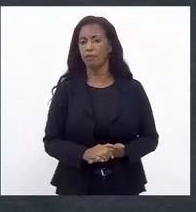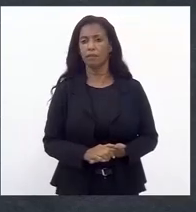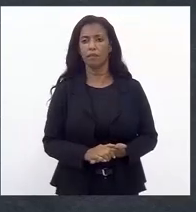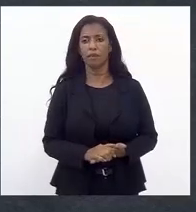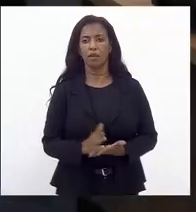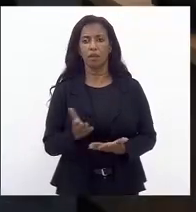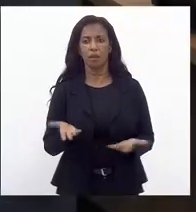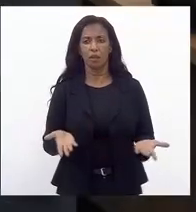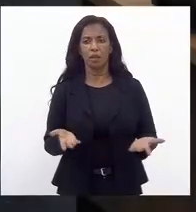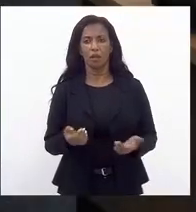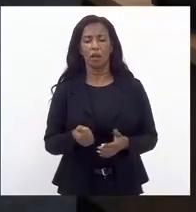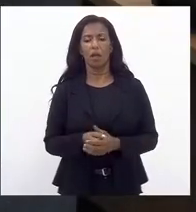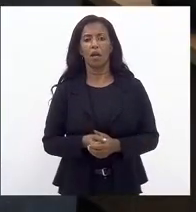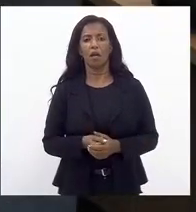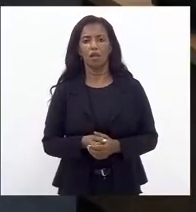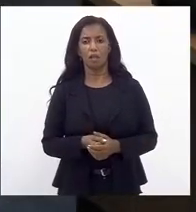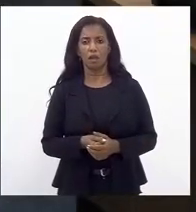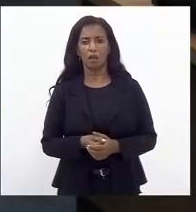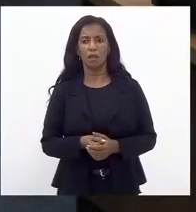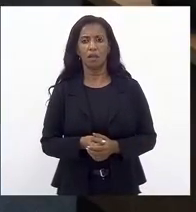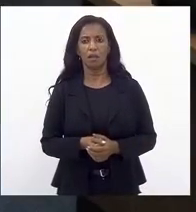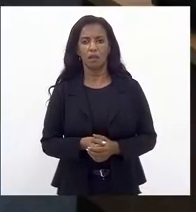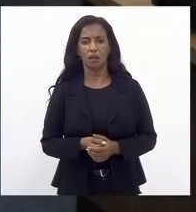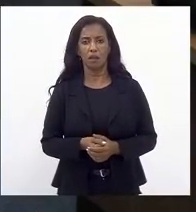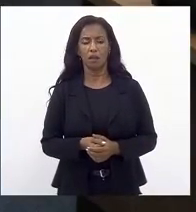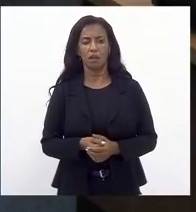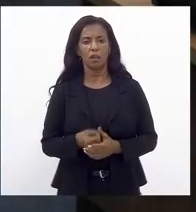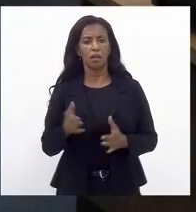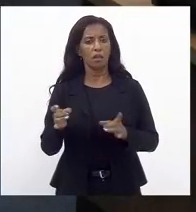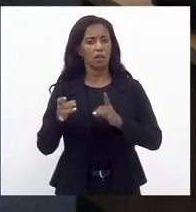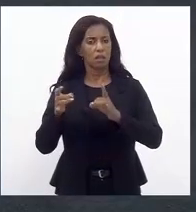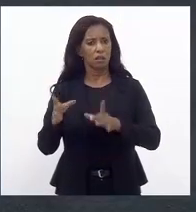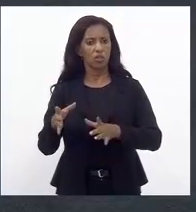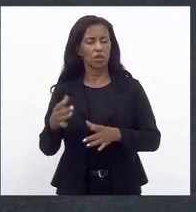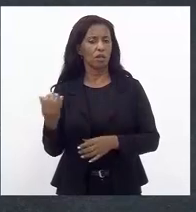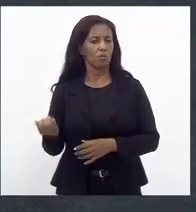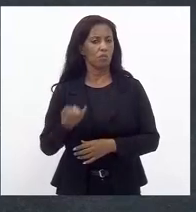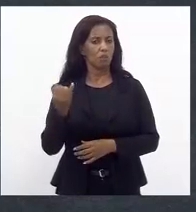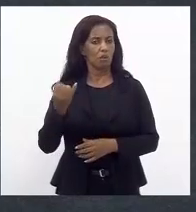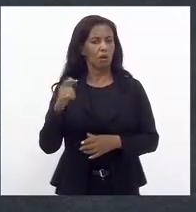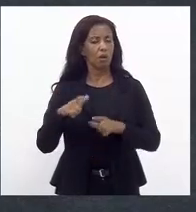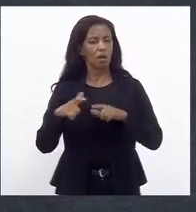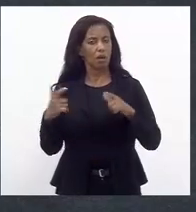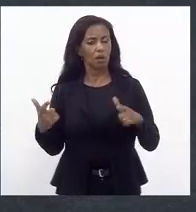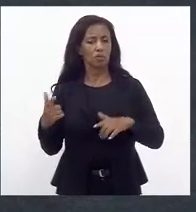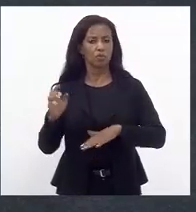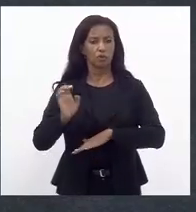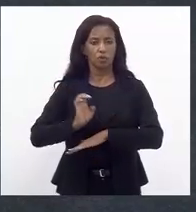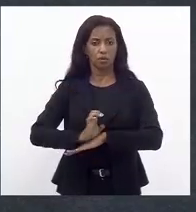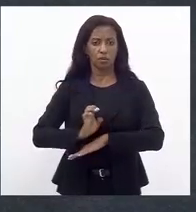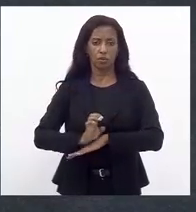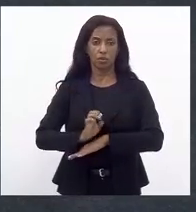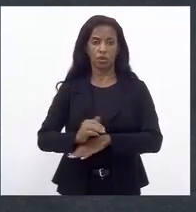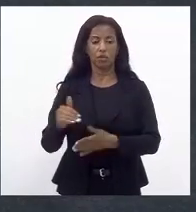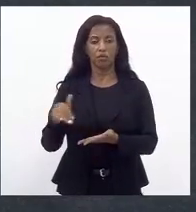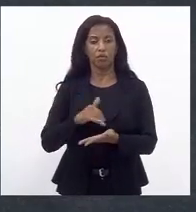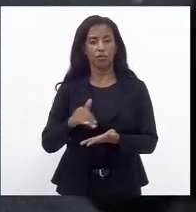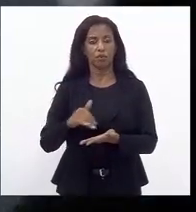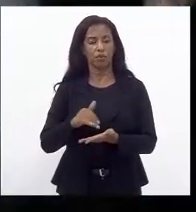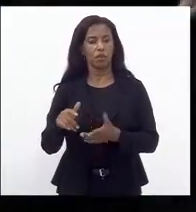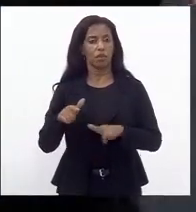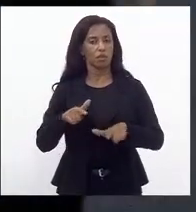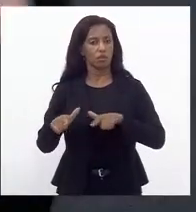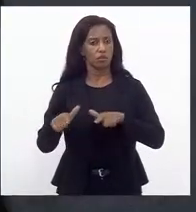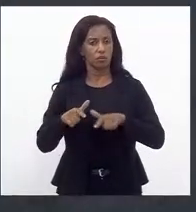em Piraí ele é deixar um legado muito grande para o nosso estado ele foi secretário de